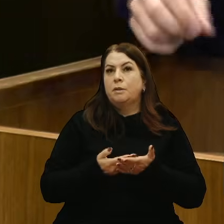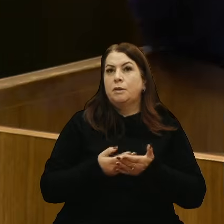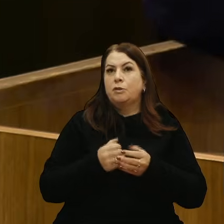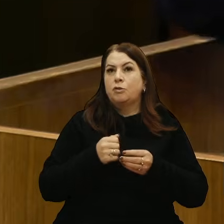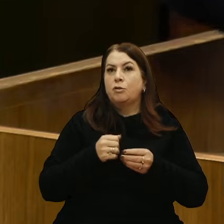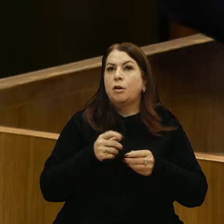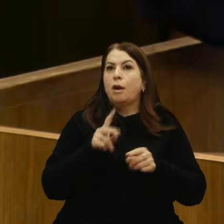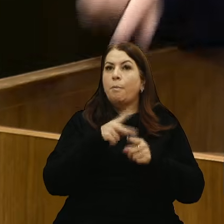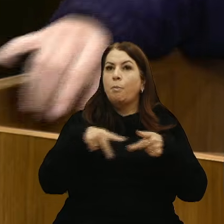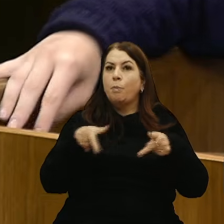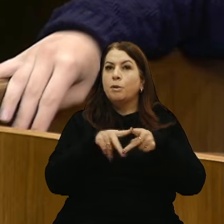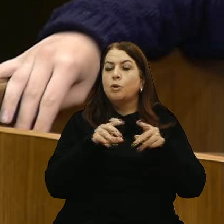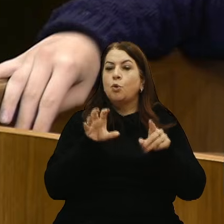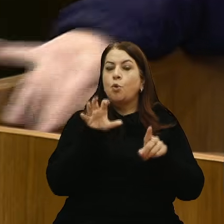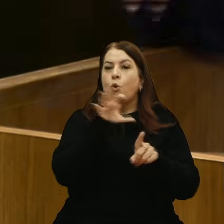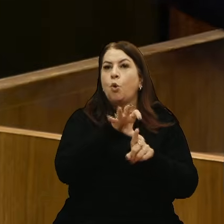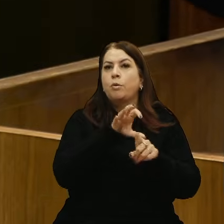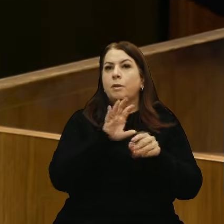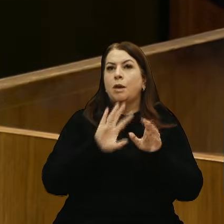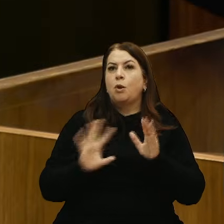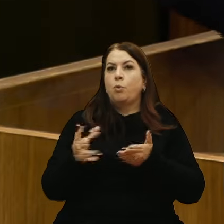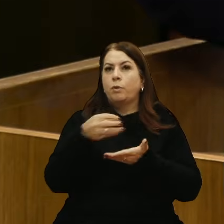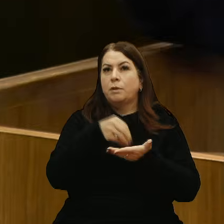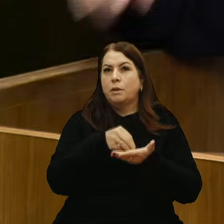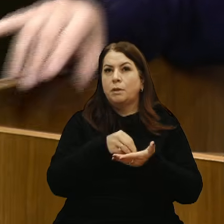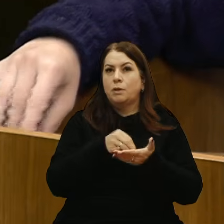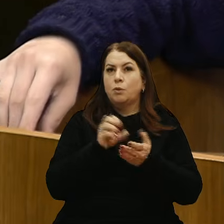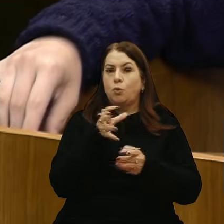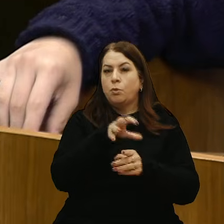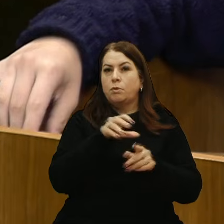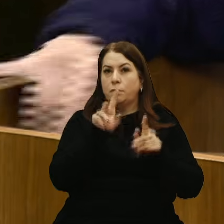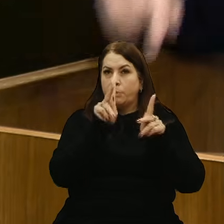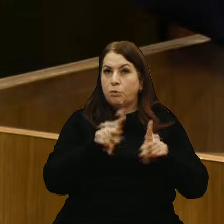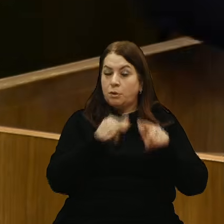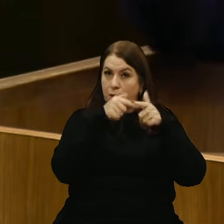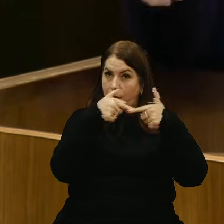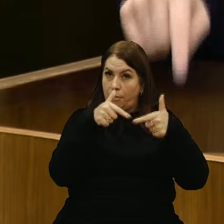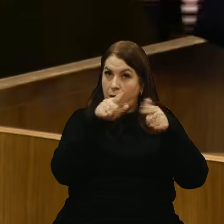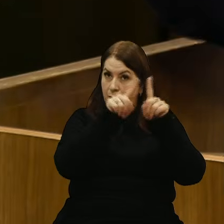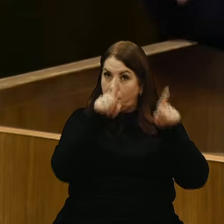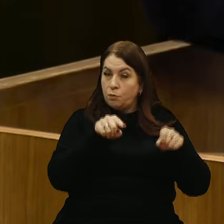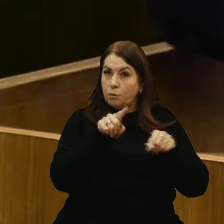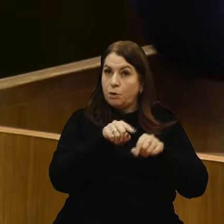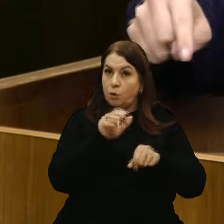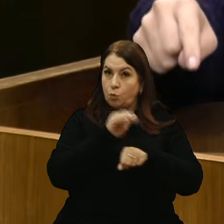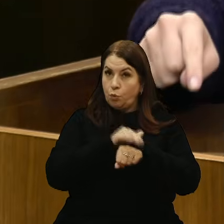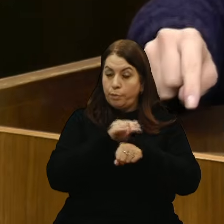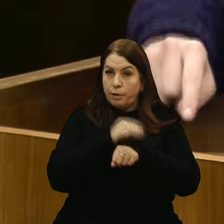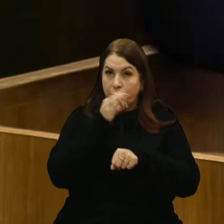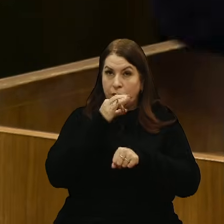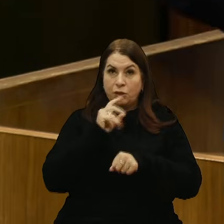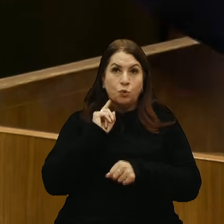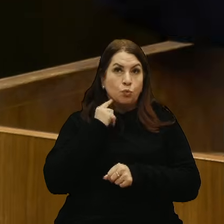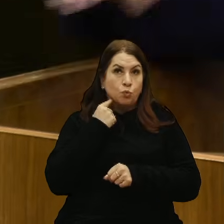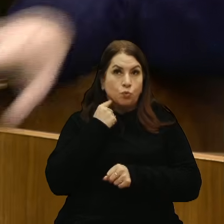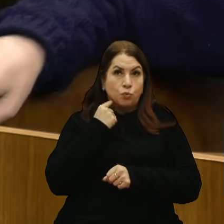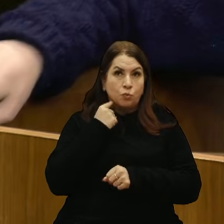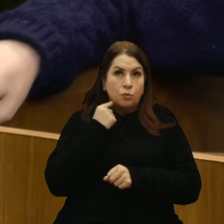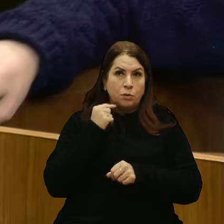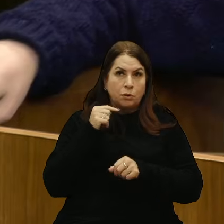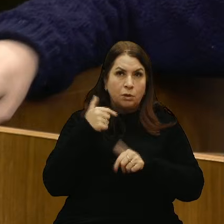a população contra a Codeca e contra os trabalhadores. A culpa que Caxias está suja é